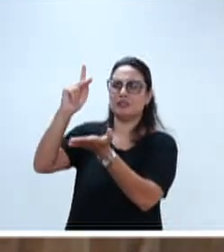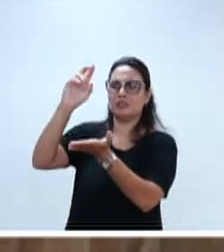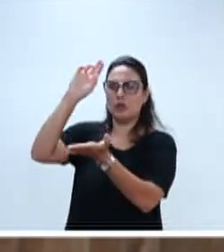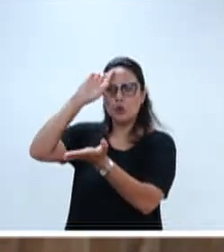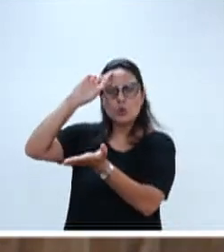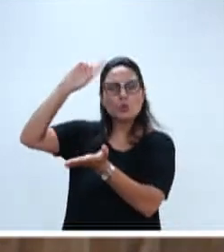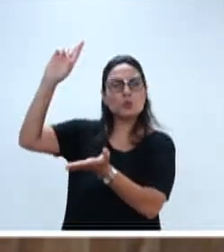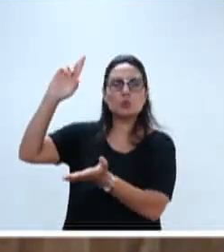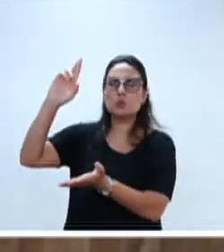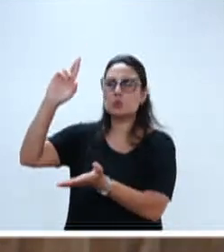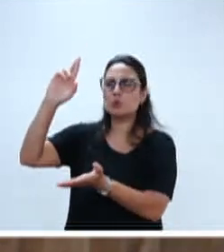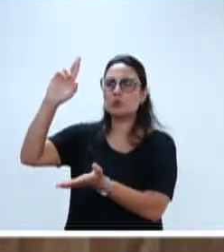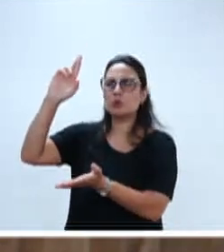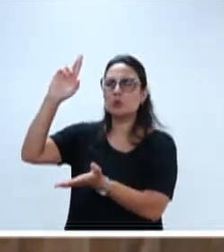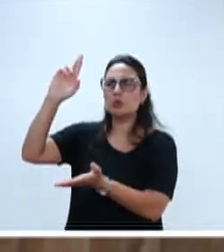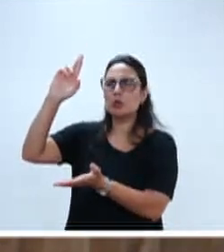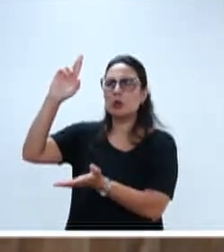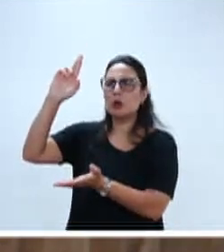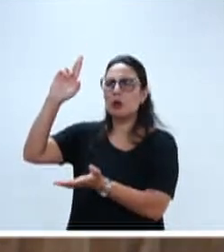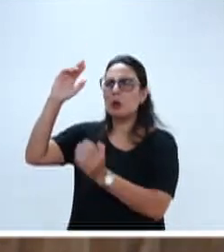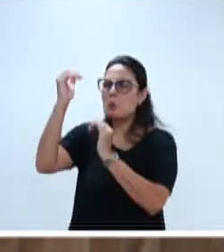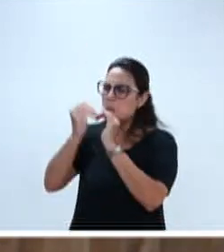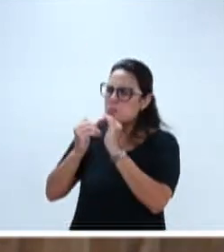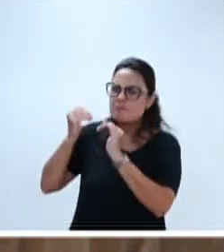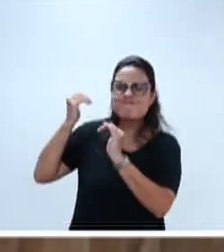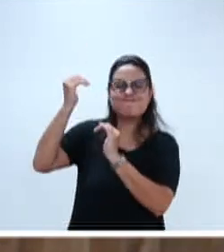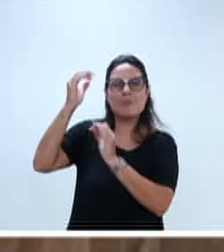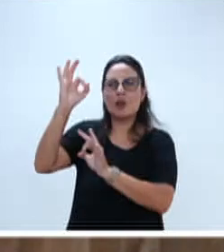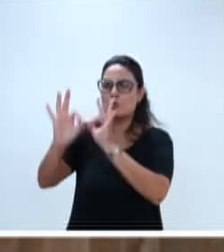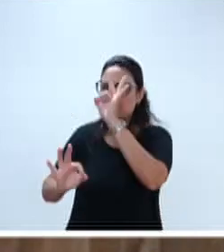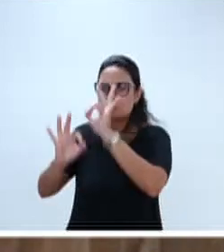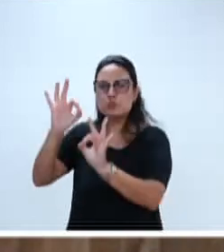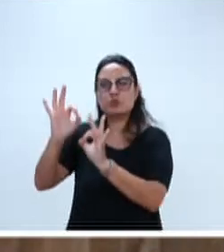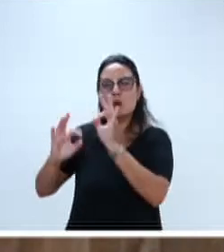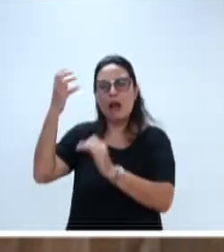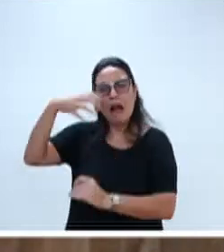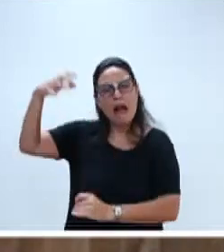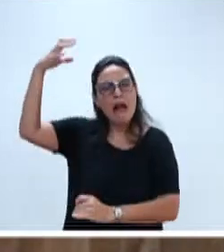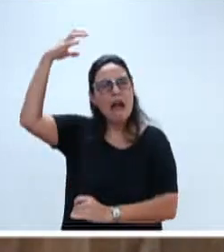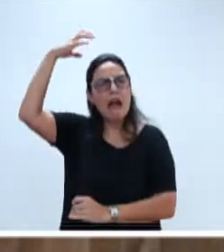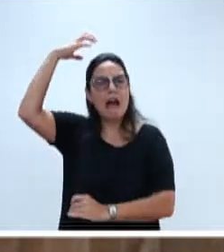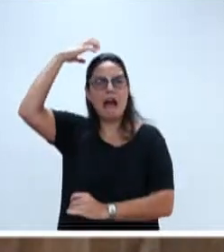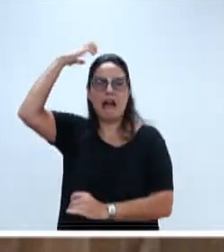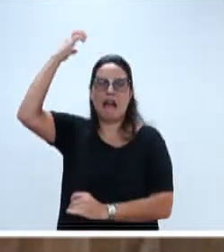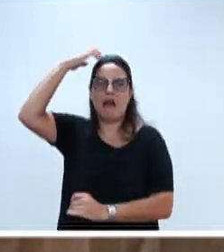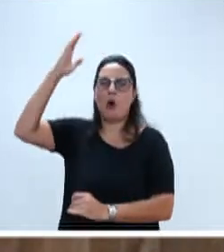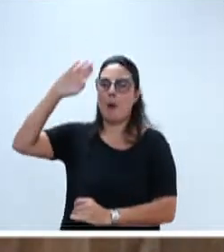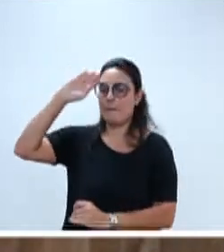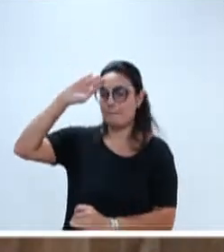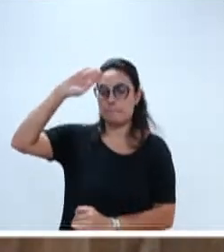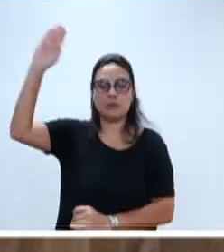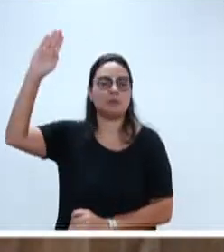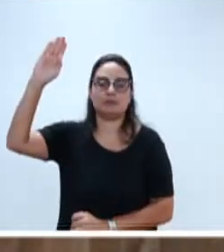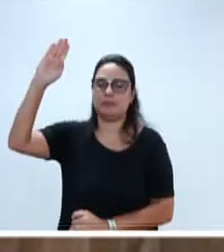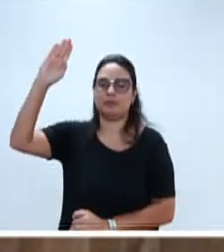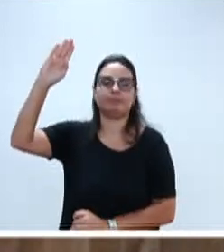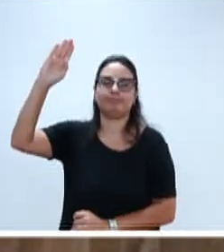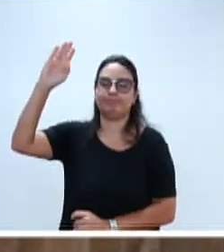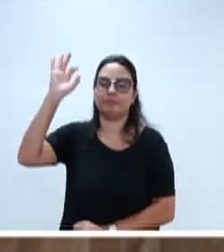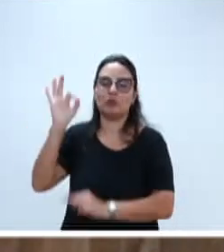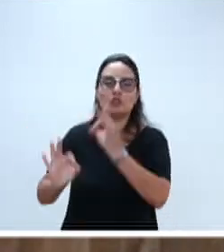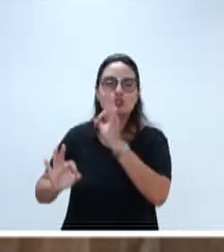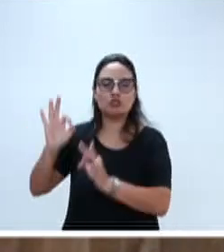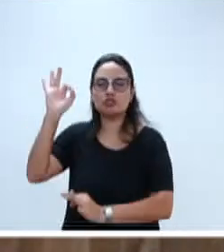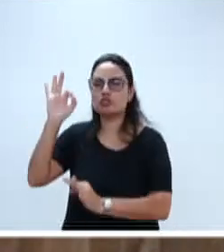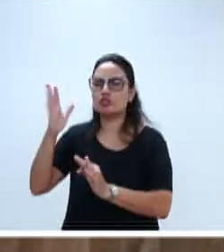Tu és o verdadeiro juiz, Senhor dos senhores e Rei dos reis. O justo juiz, nós colocamos nas